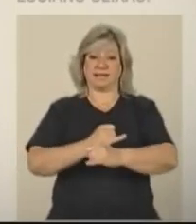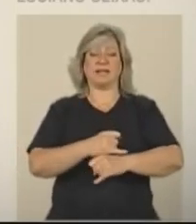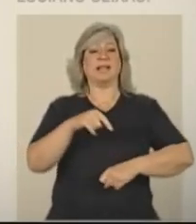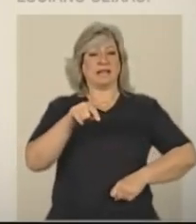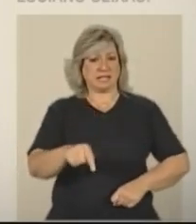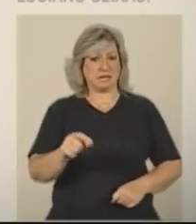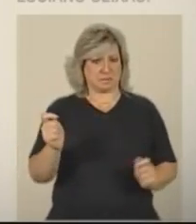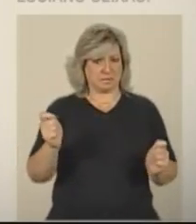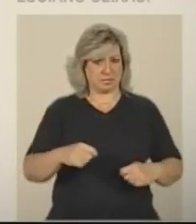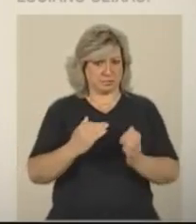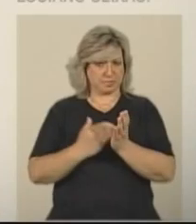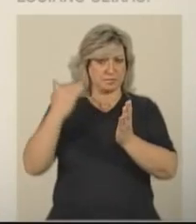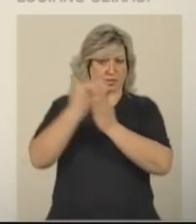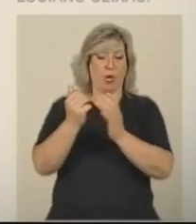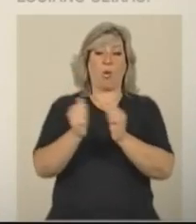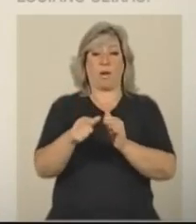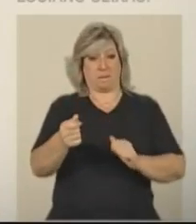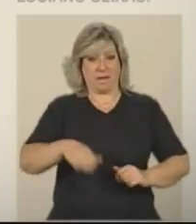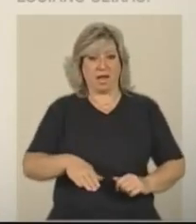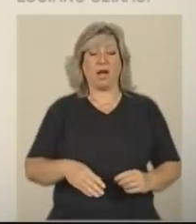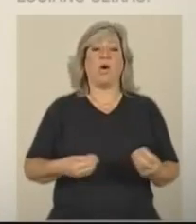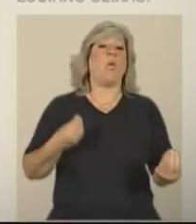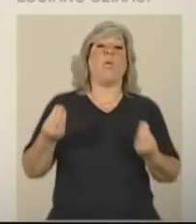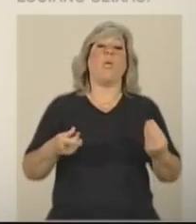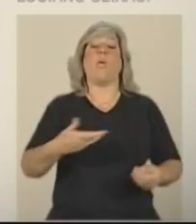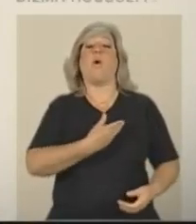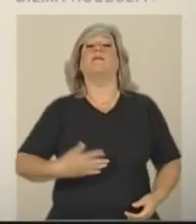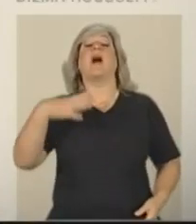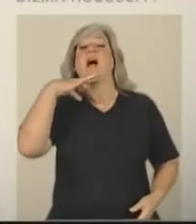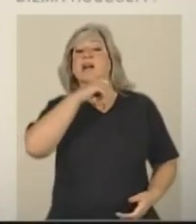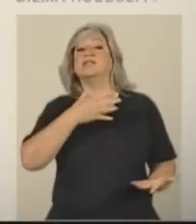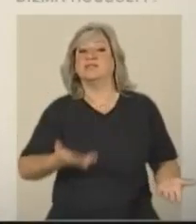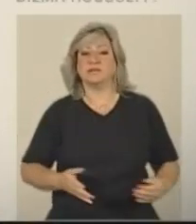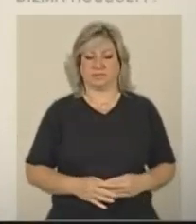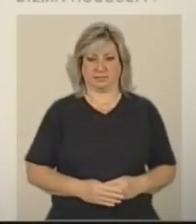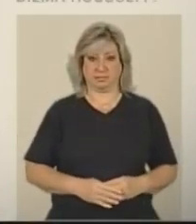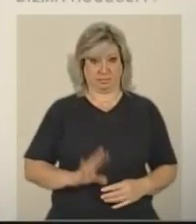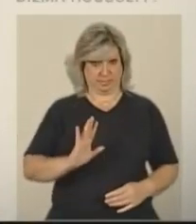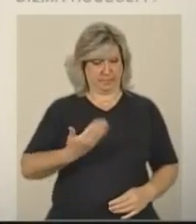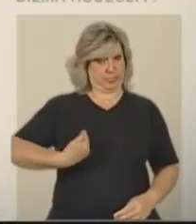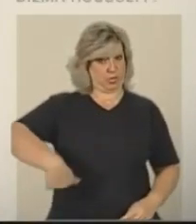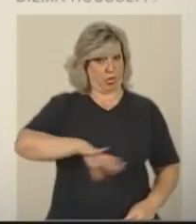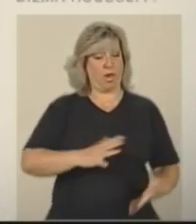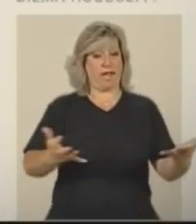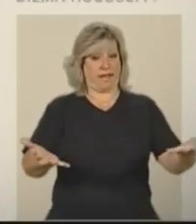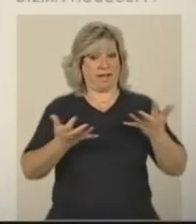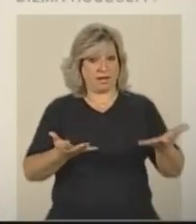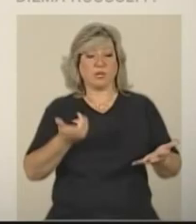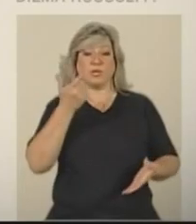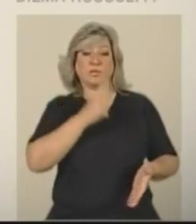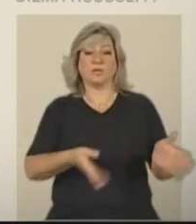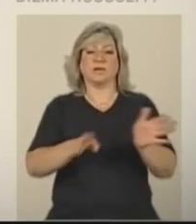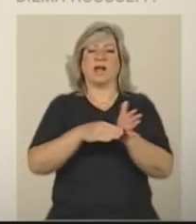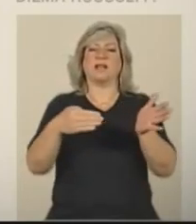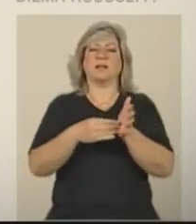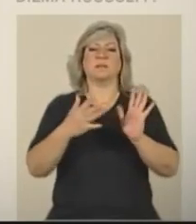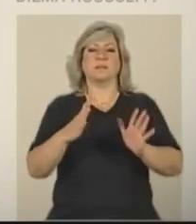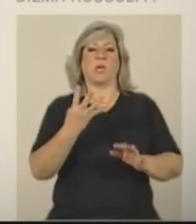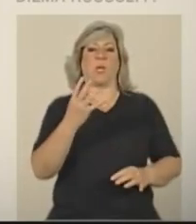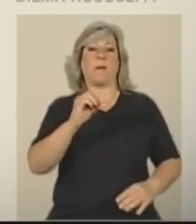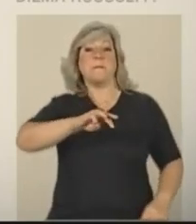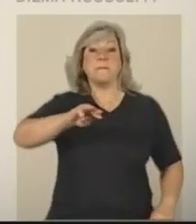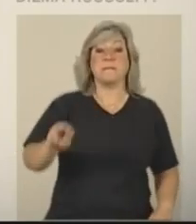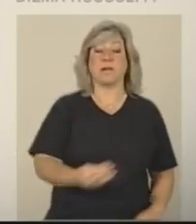tende a subir com a redução do preço. Qual é a expectativa do governo? Nós queremos chegar a pelo menos 40 milhões de lares